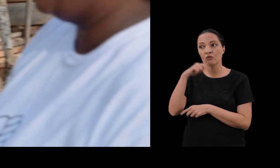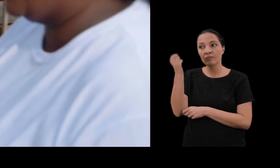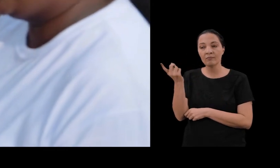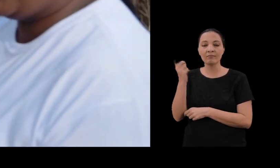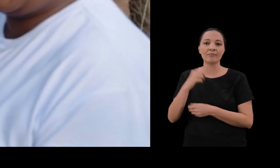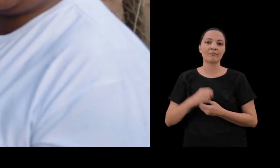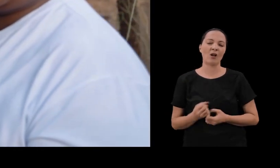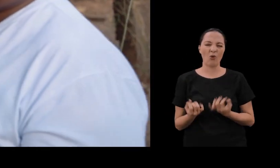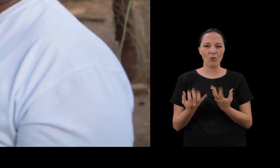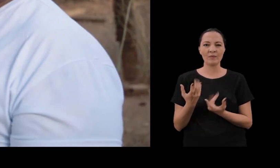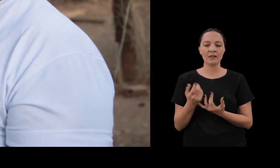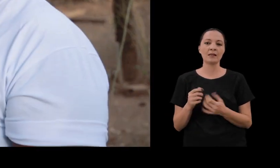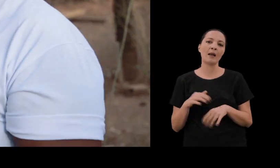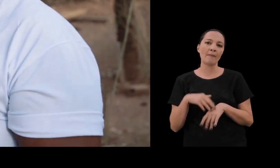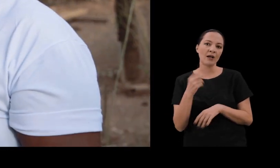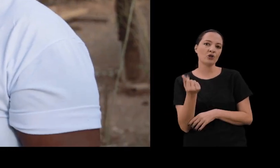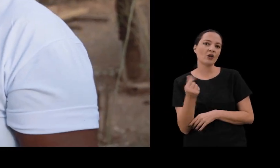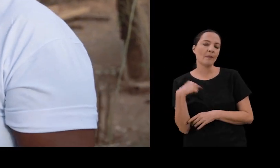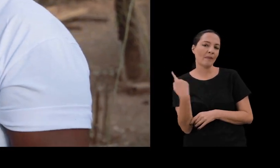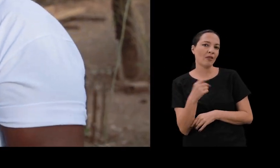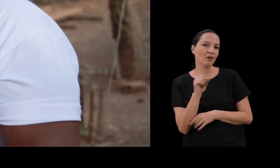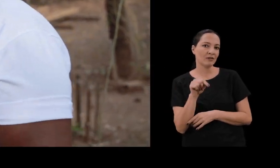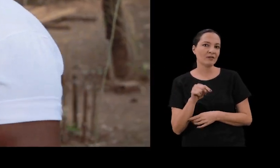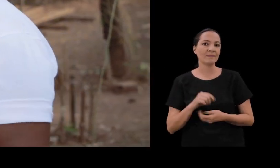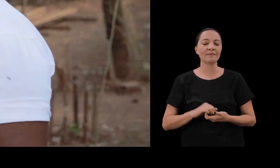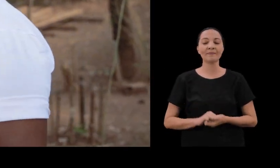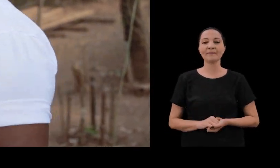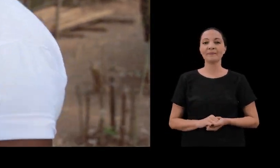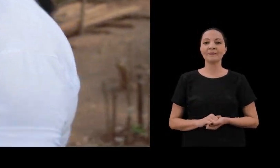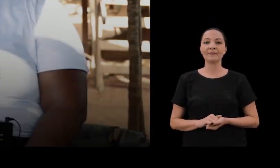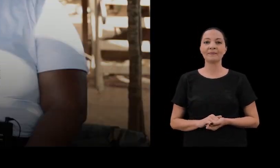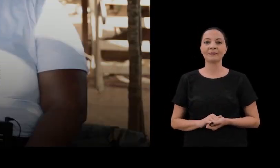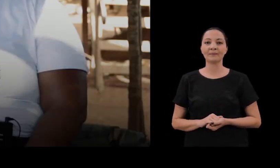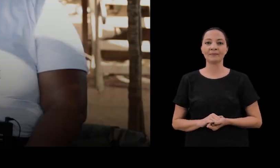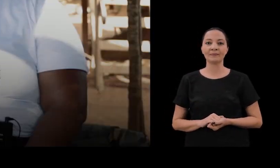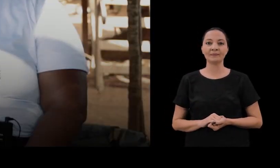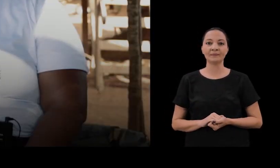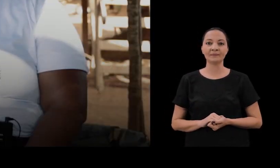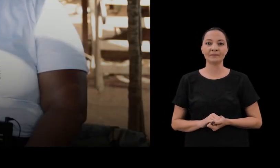pessoal. É mais uma renda pra gente, né?